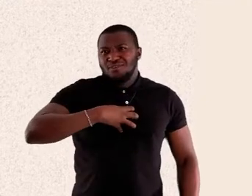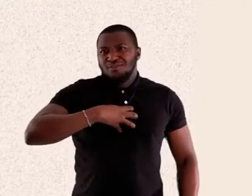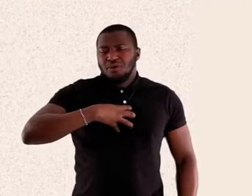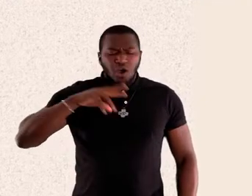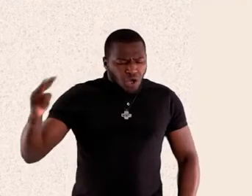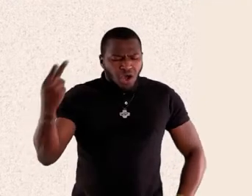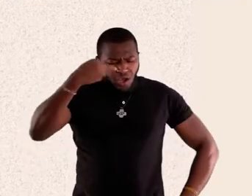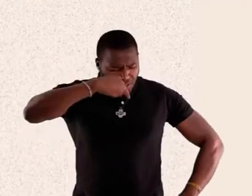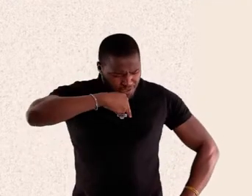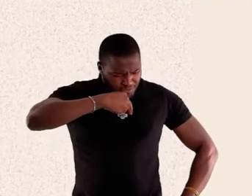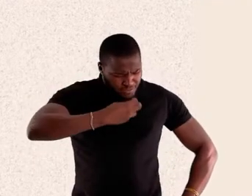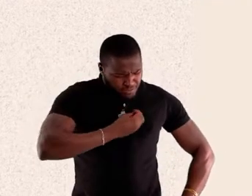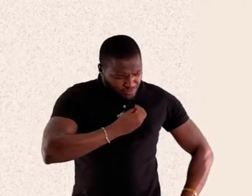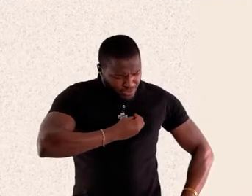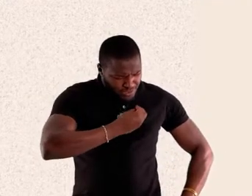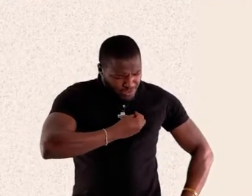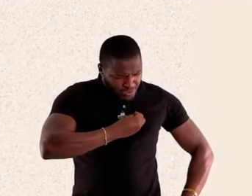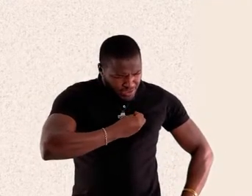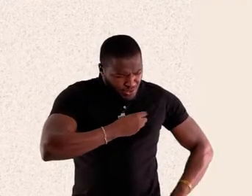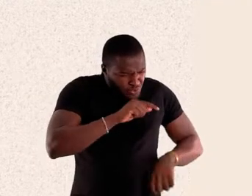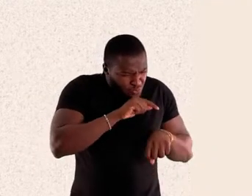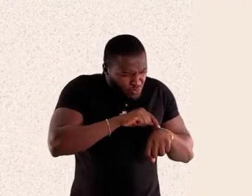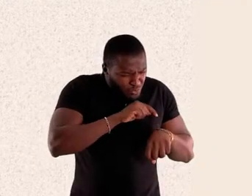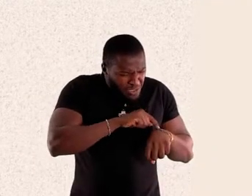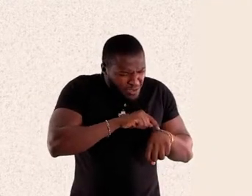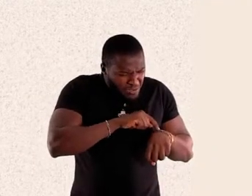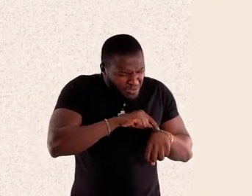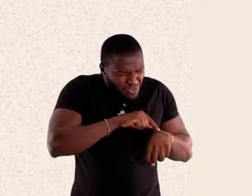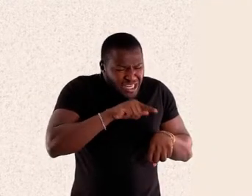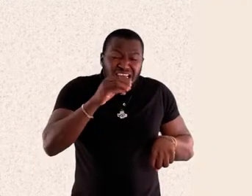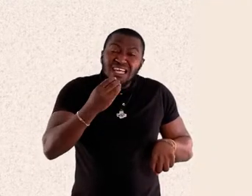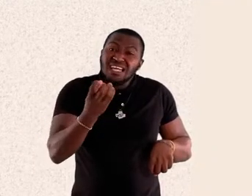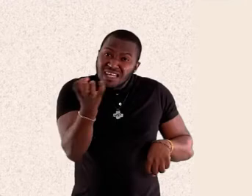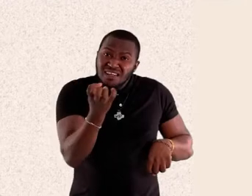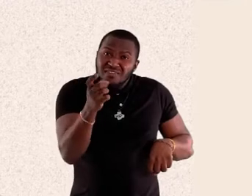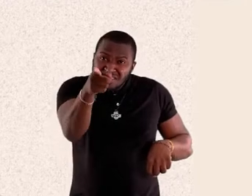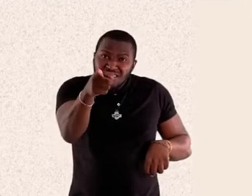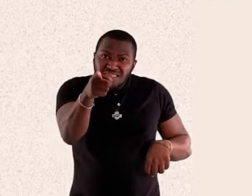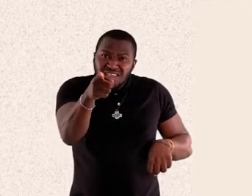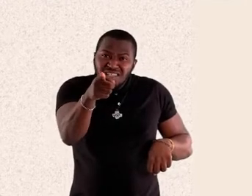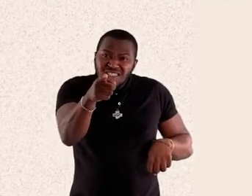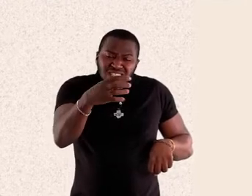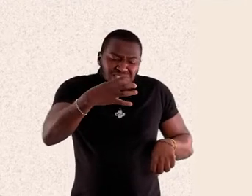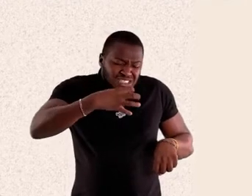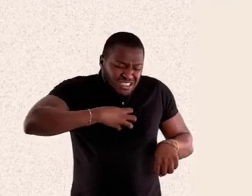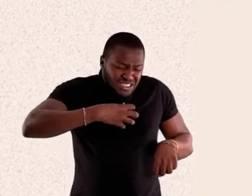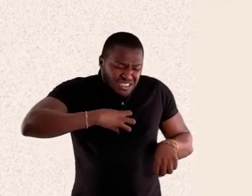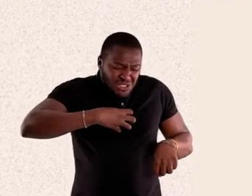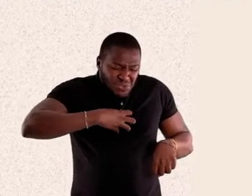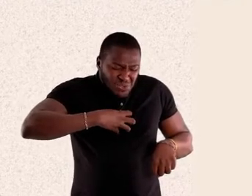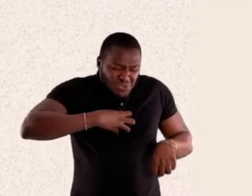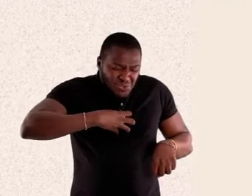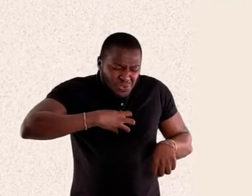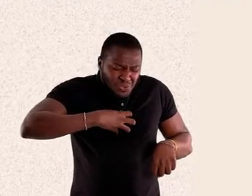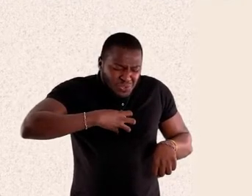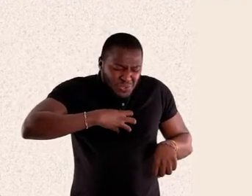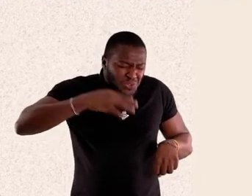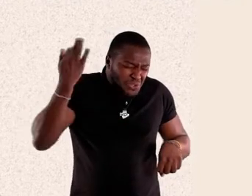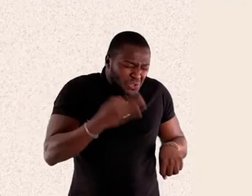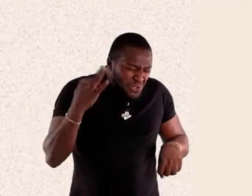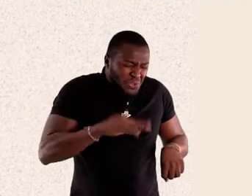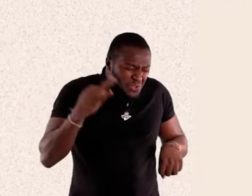qual foi o momento de maior dor e provavelmente muitos de nós